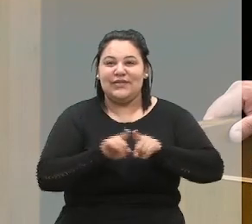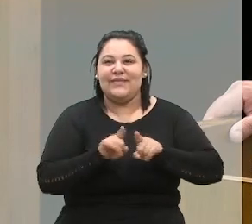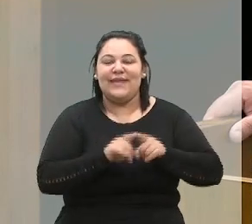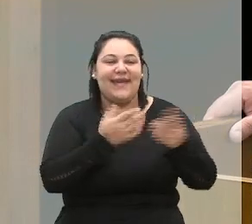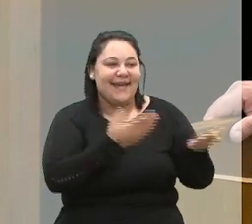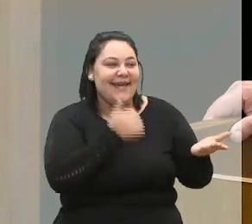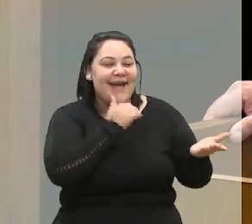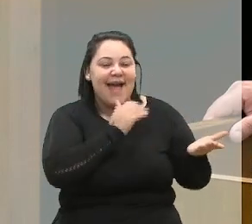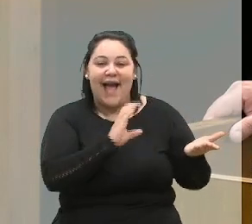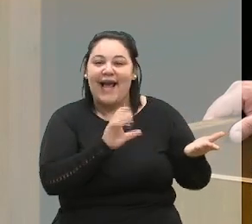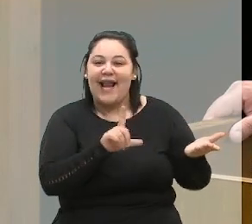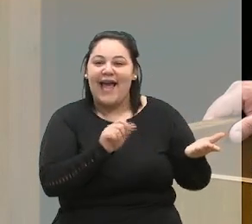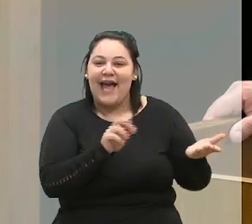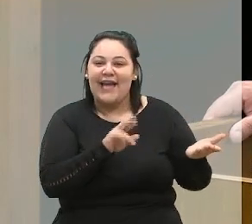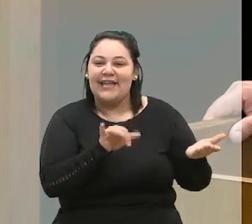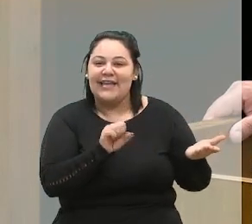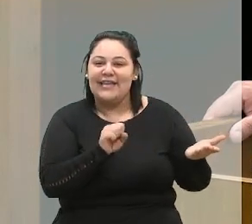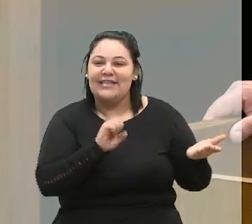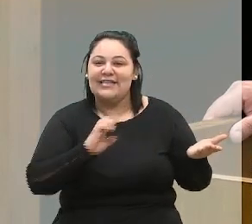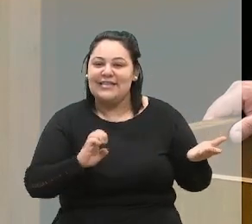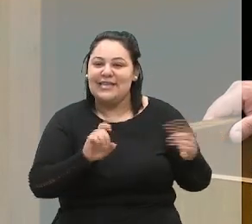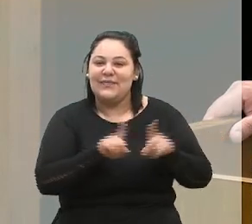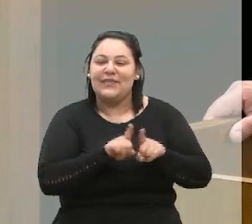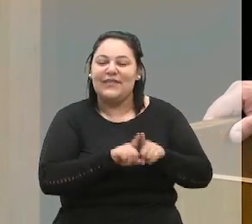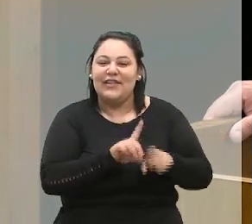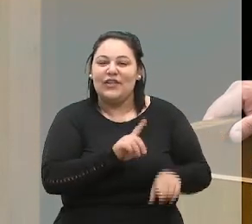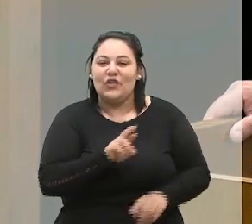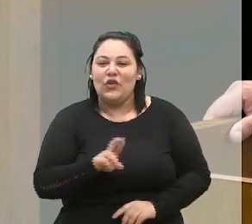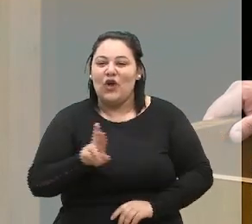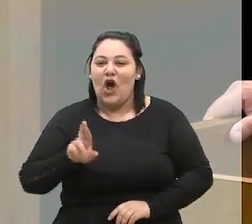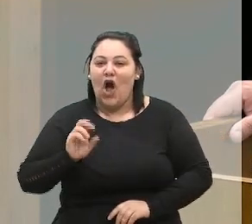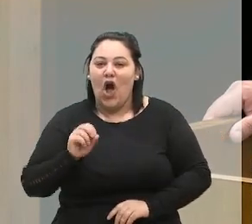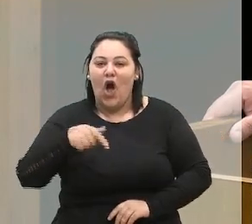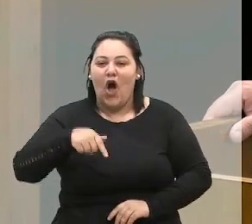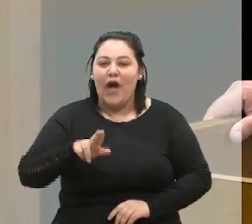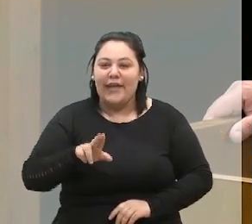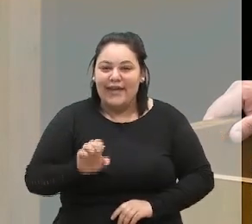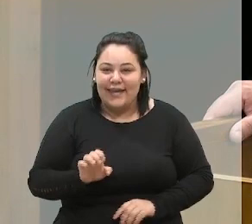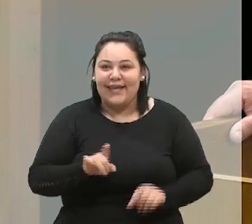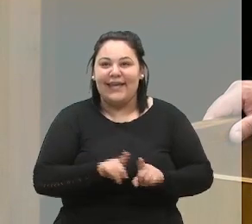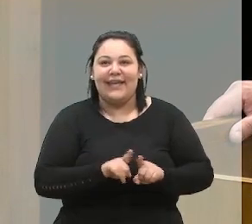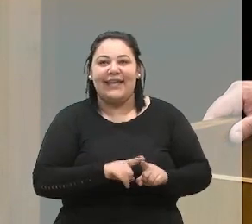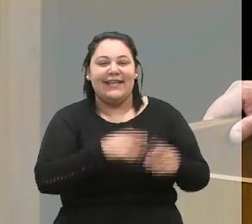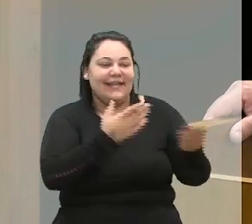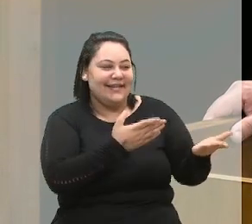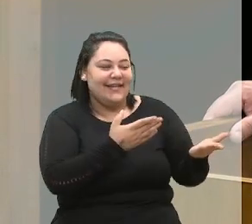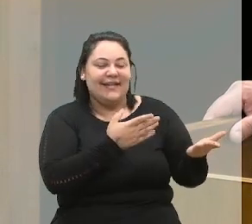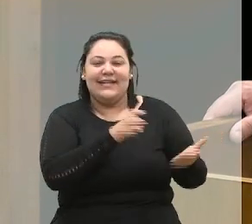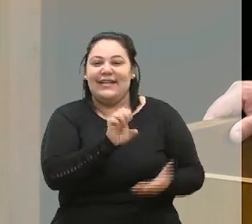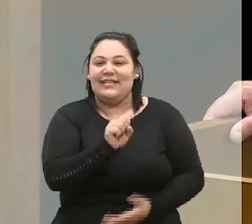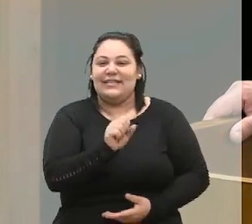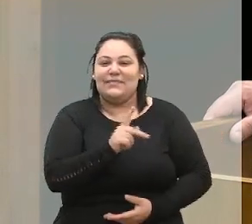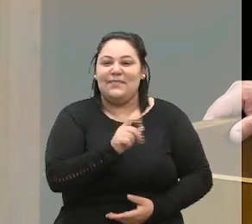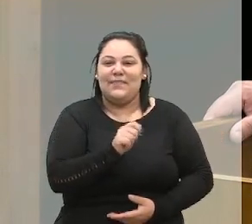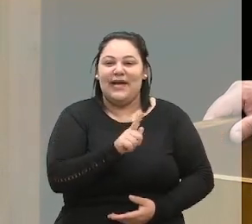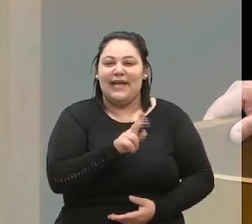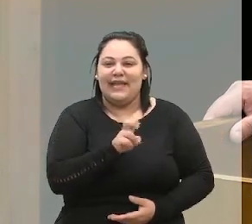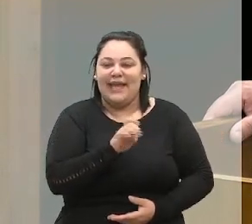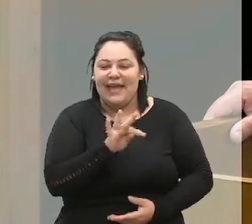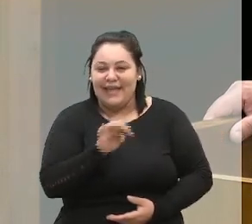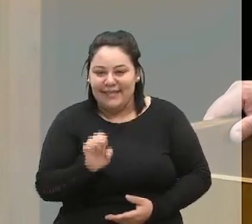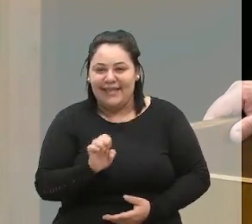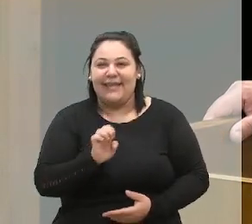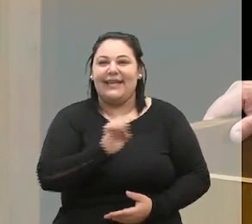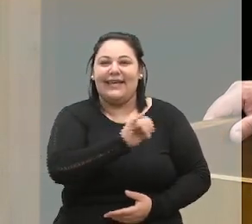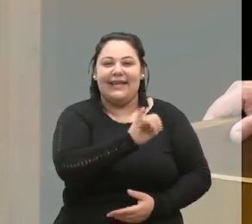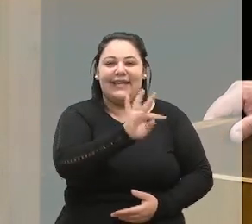Clarice, Dr. Roque, então, lá o Espaguete, o Ciro, o seu Itamar,